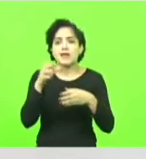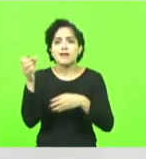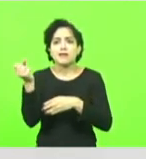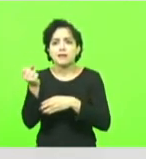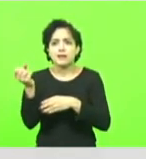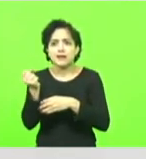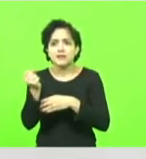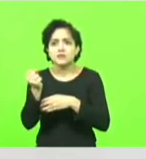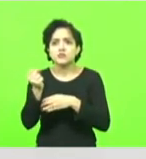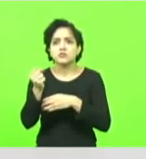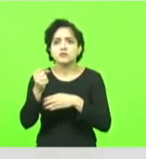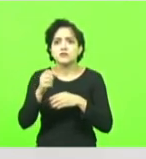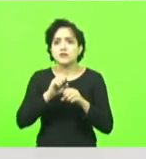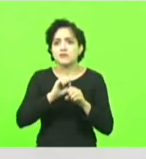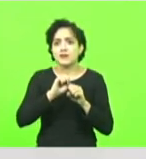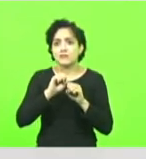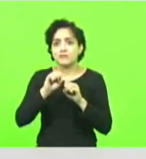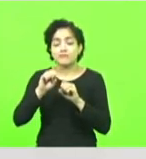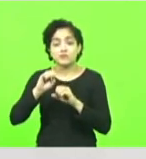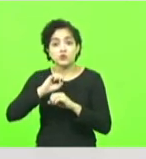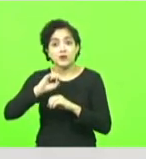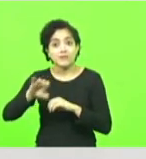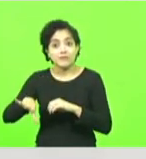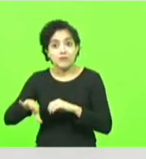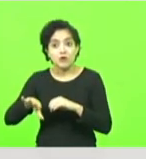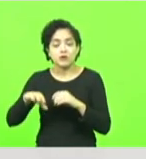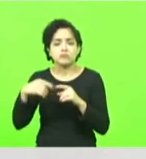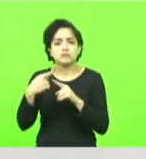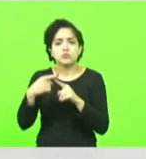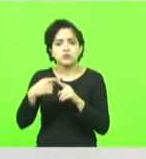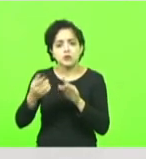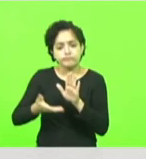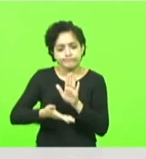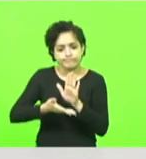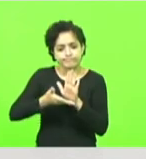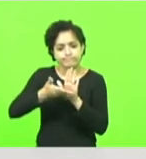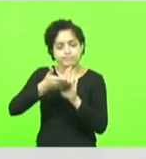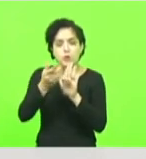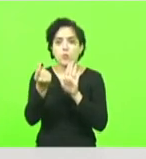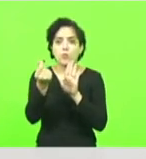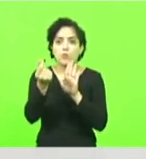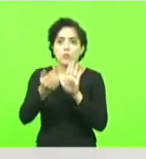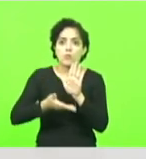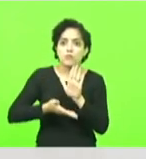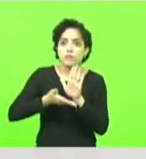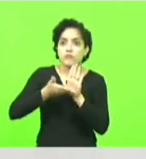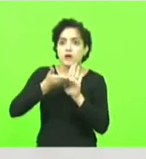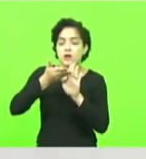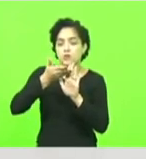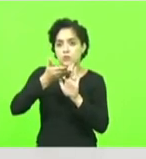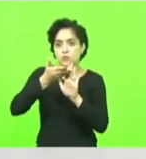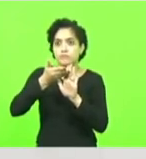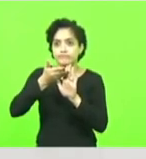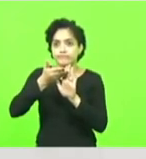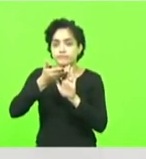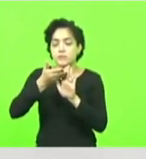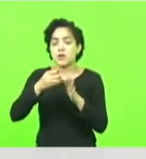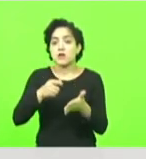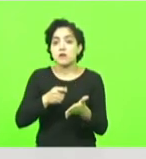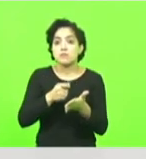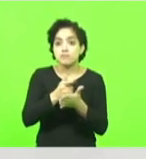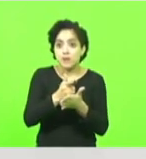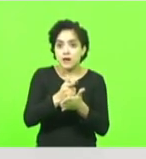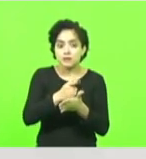porque o preço dos insumos aumentou absurdamente, o preço pago para o agricultor